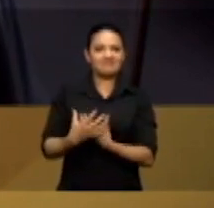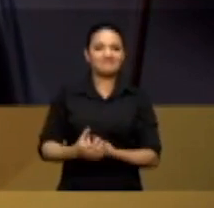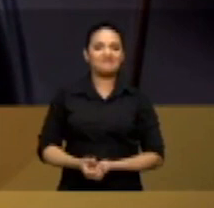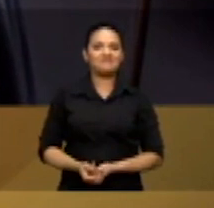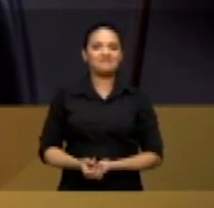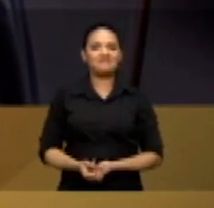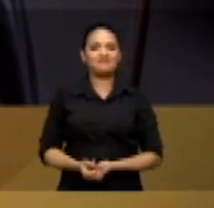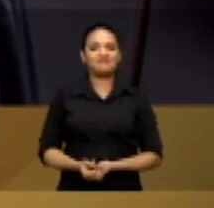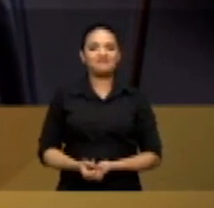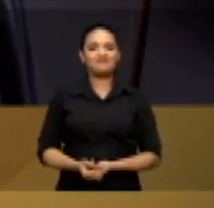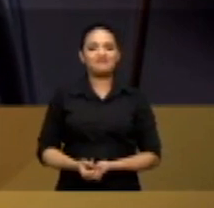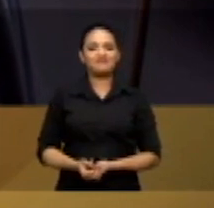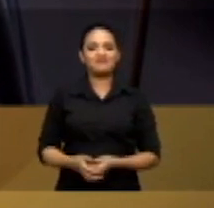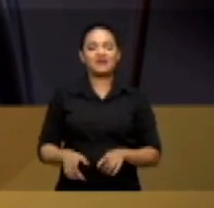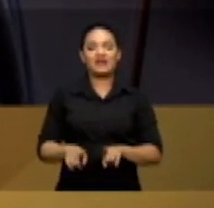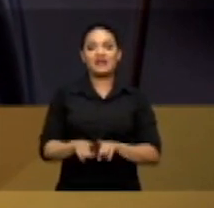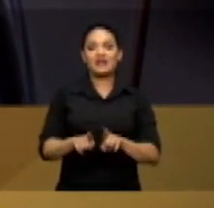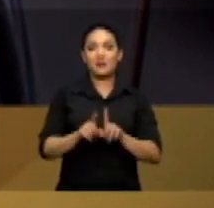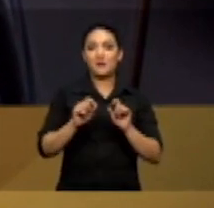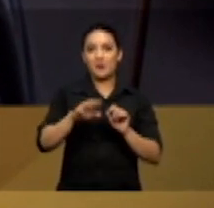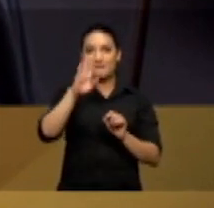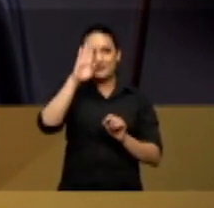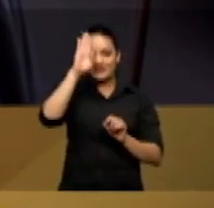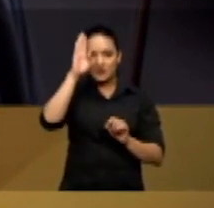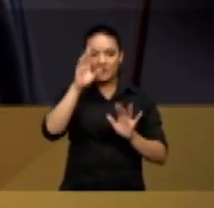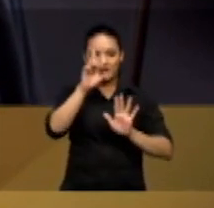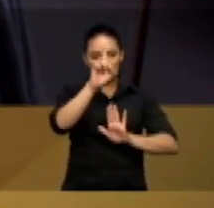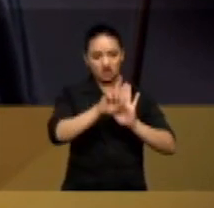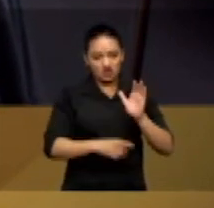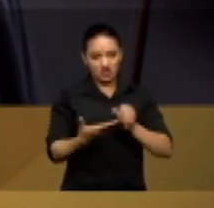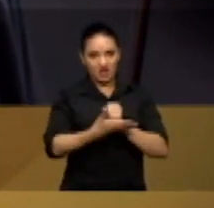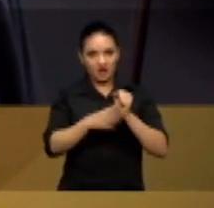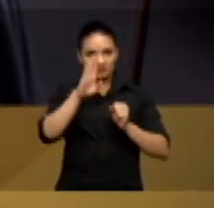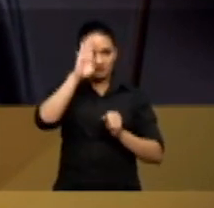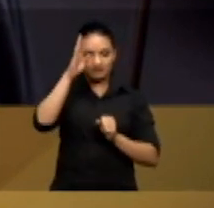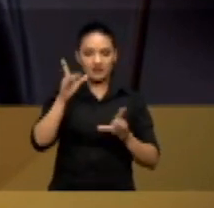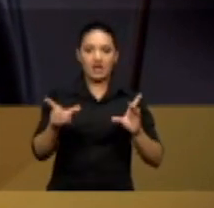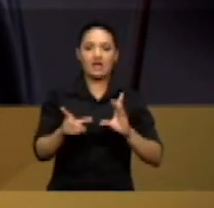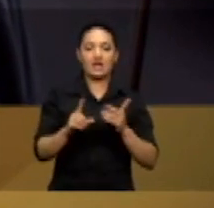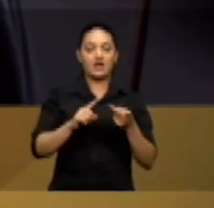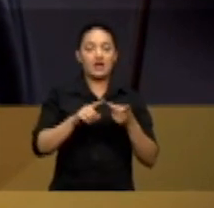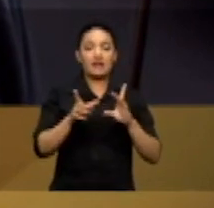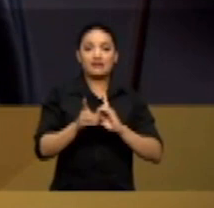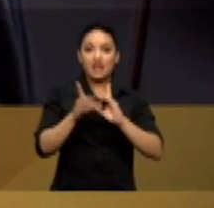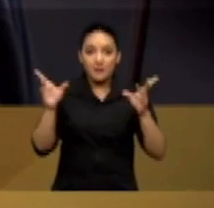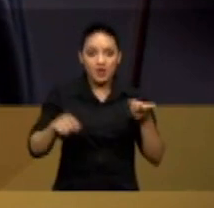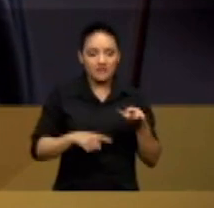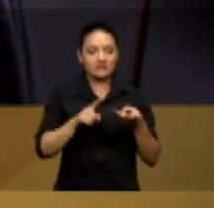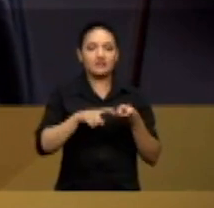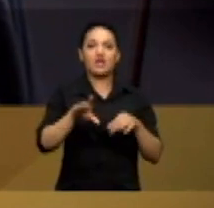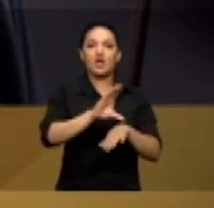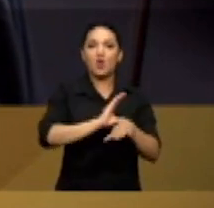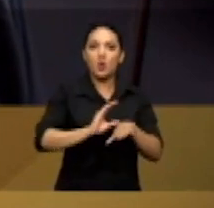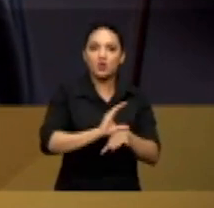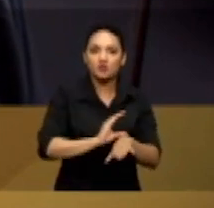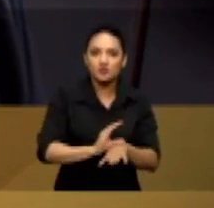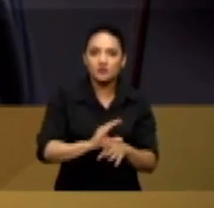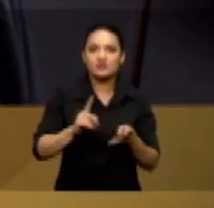Em especial sobre direitos fundamentais, democracia, Constituição, Estado de